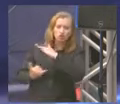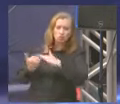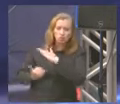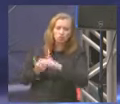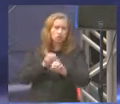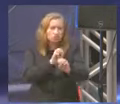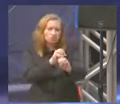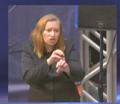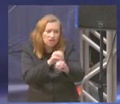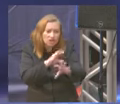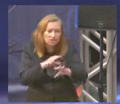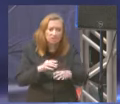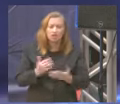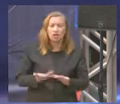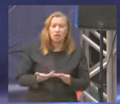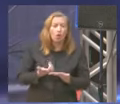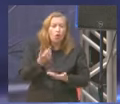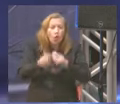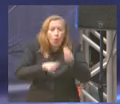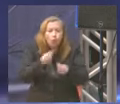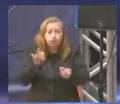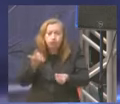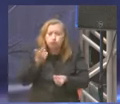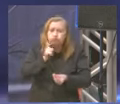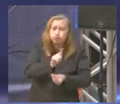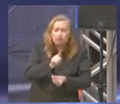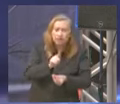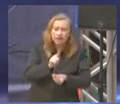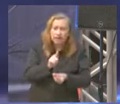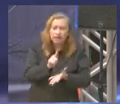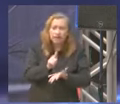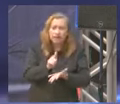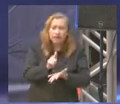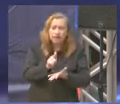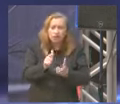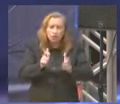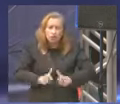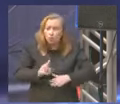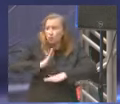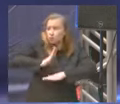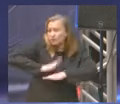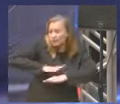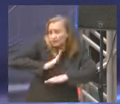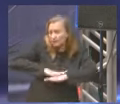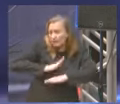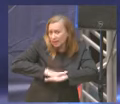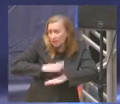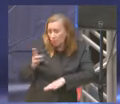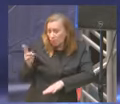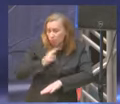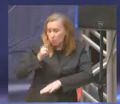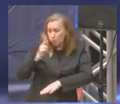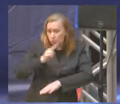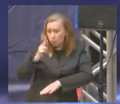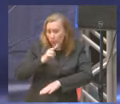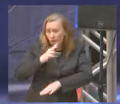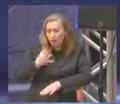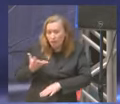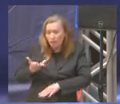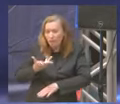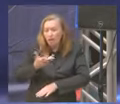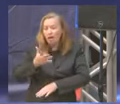etc., como é que a gente consegue, num espaço de tempo, acelerar uma melhoria